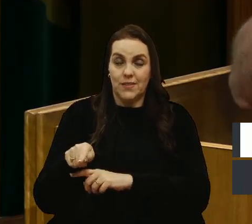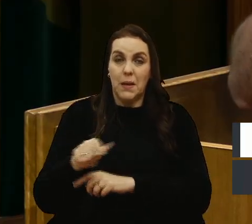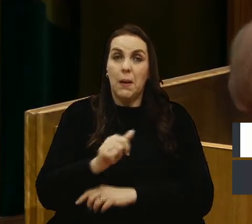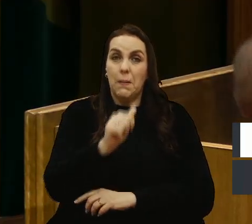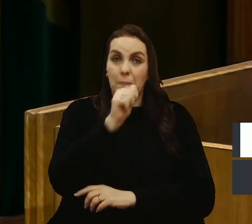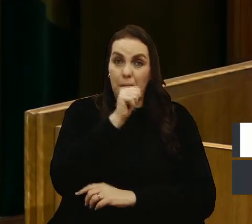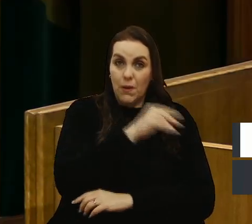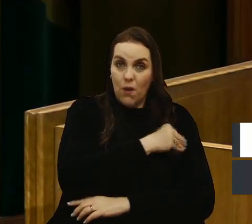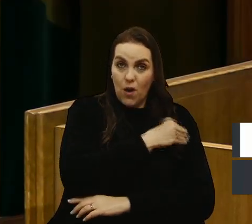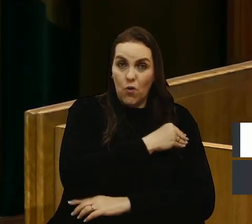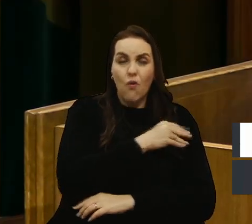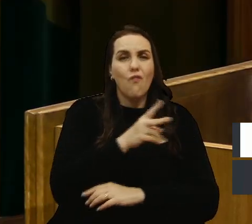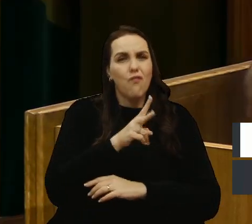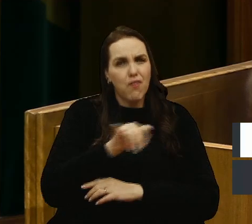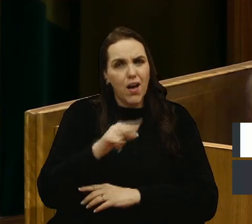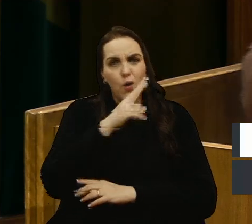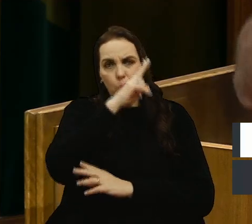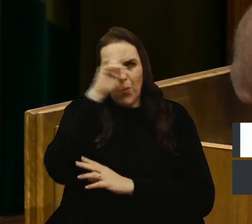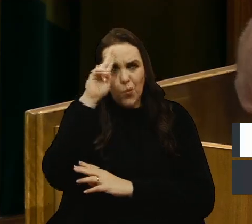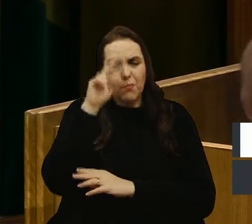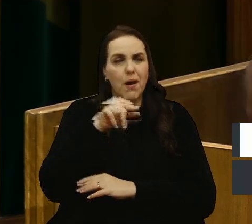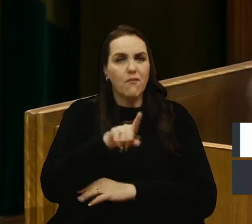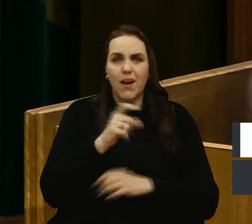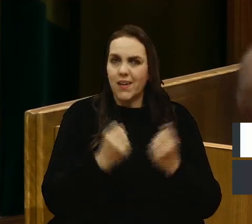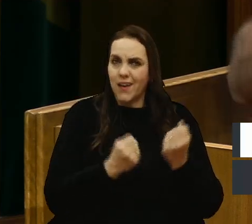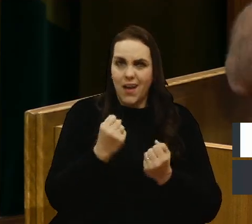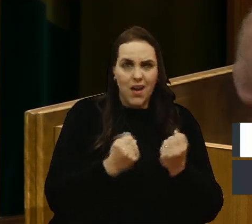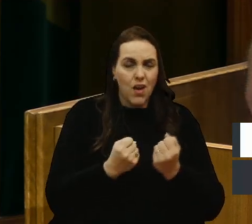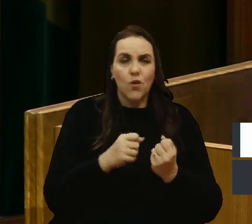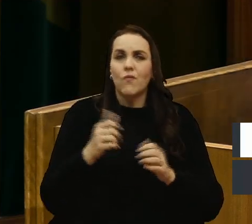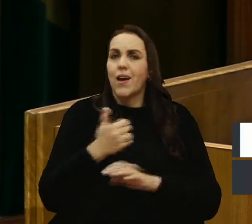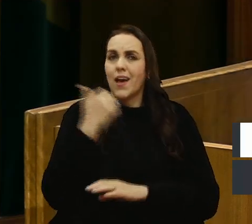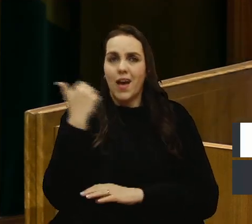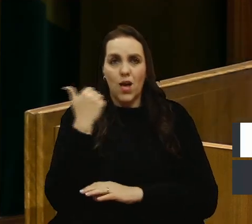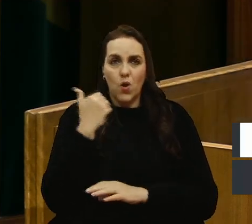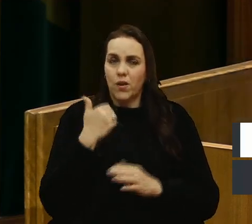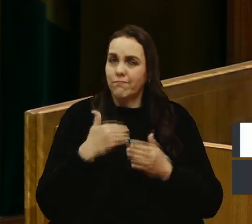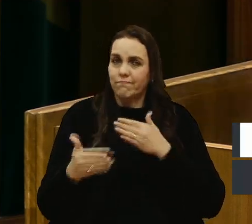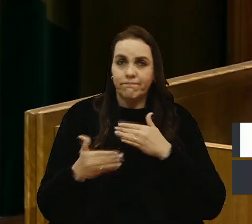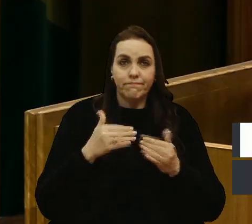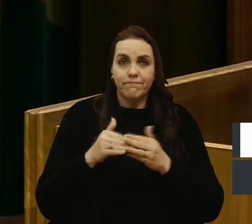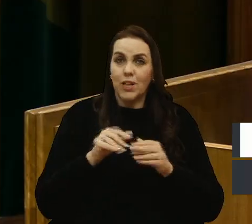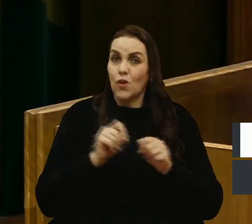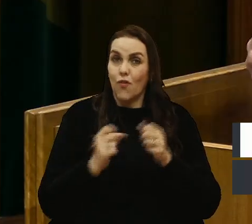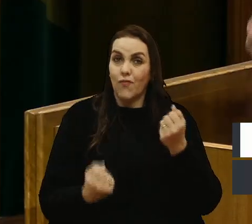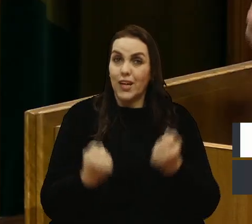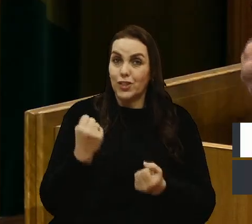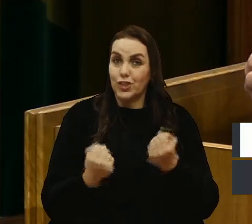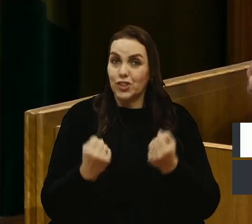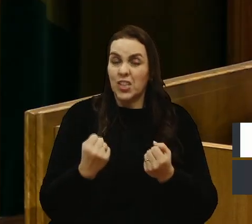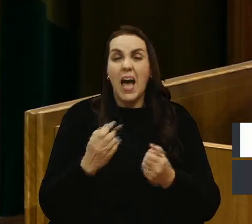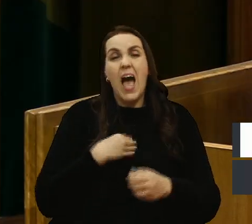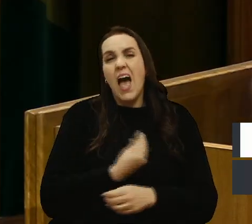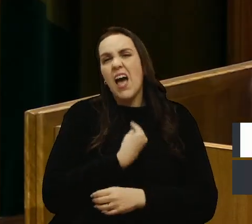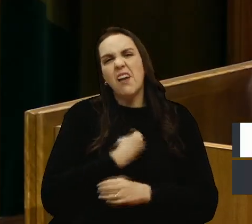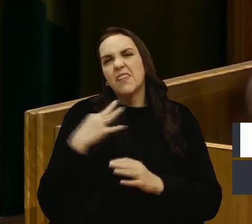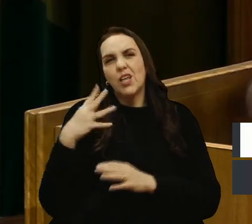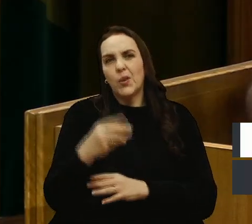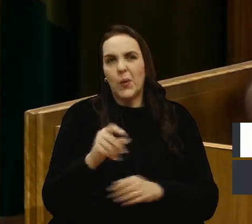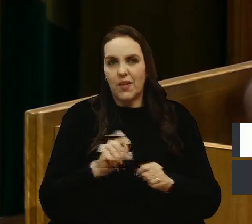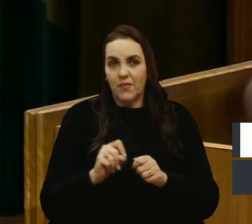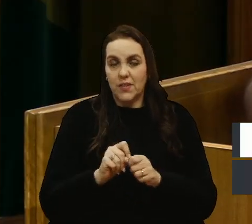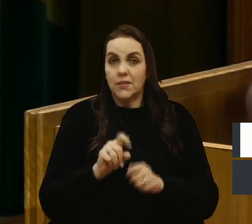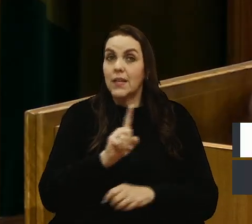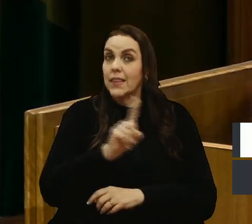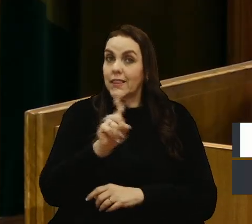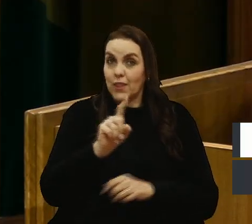bebê, vai de Uber, não vai de carro, pega uma carona, não façam isso. Mas eu faço a vida inteira. Não faça